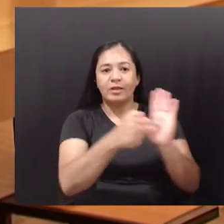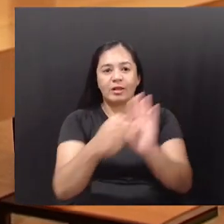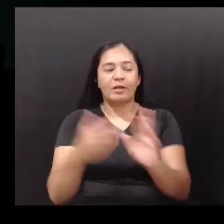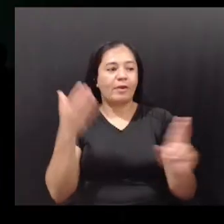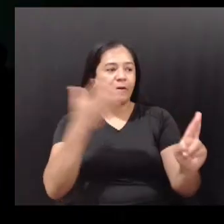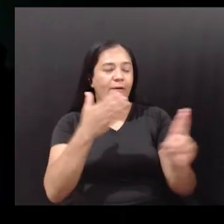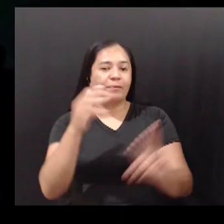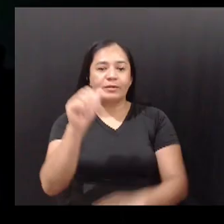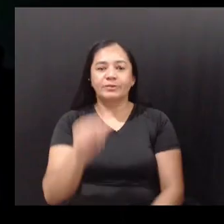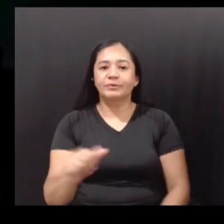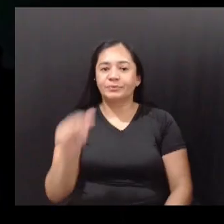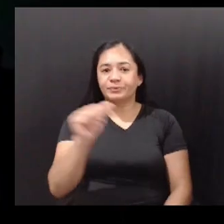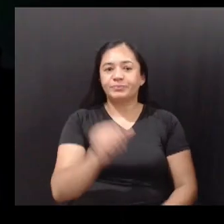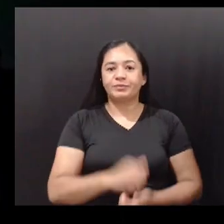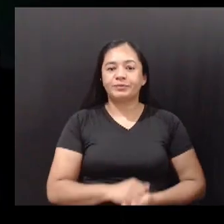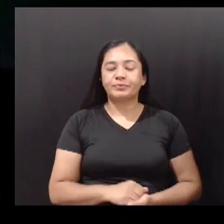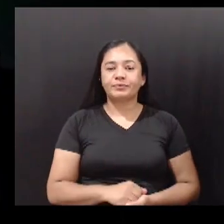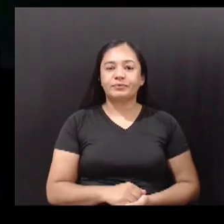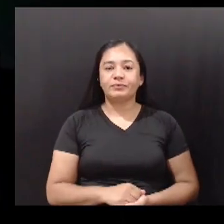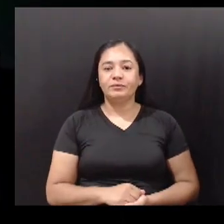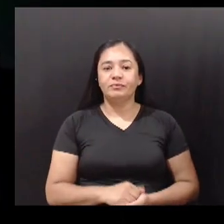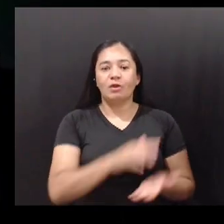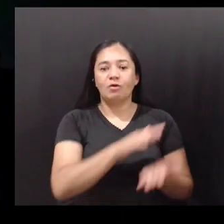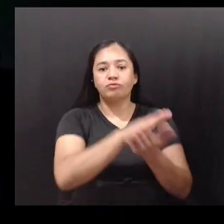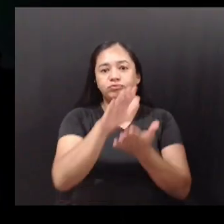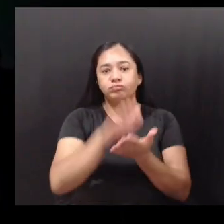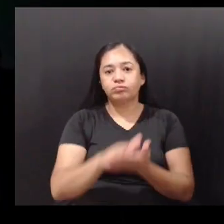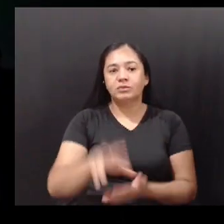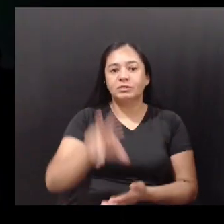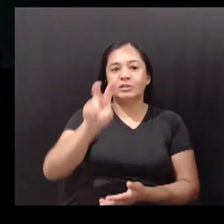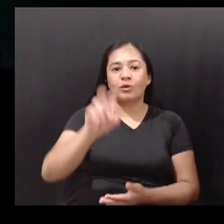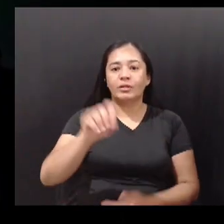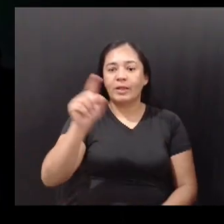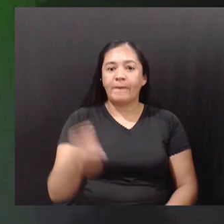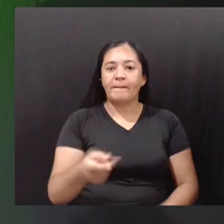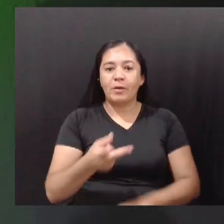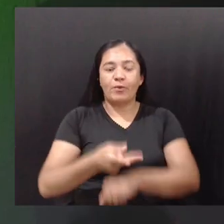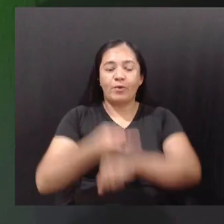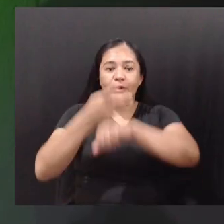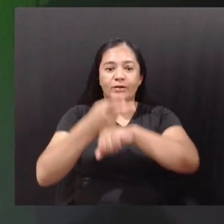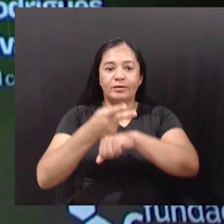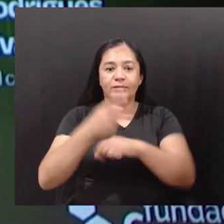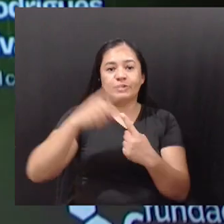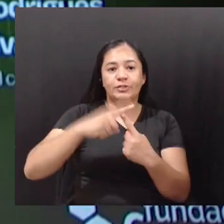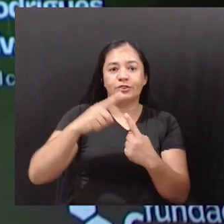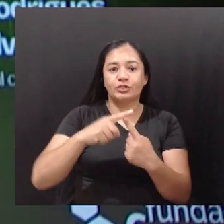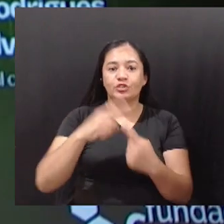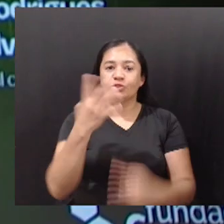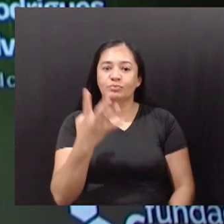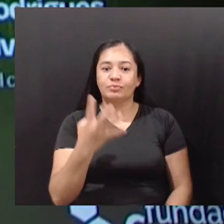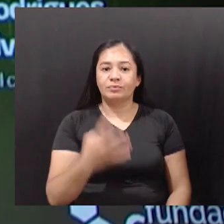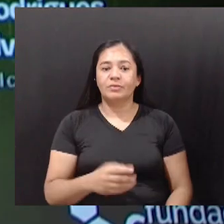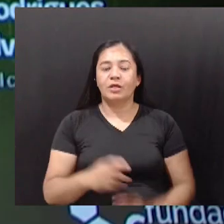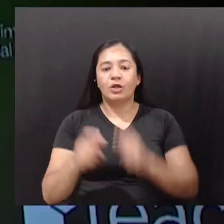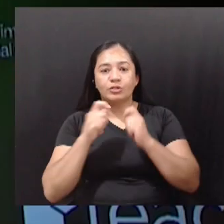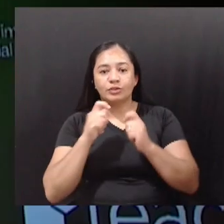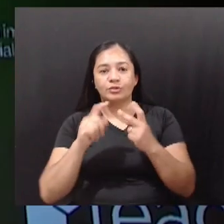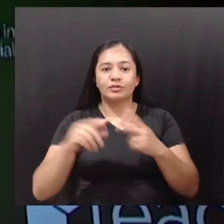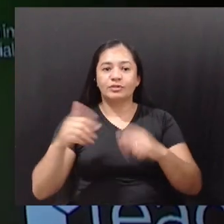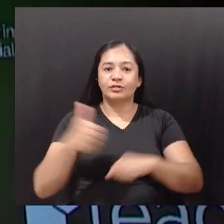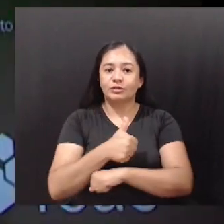sociais. Foram distribuídos 50 mil em prêmios em 4 modalidades: jornalista, profissional de